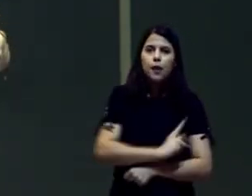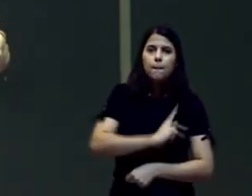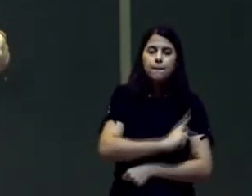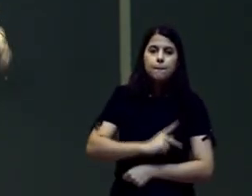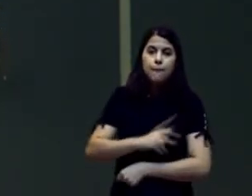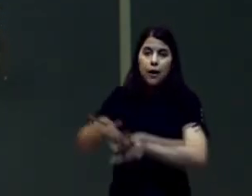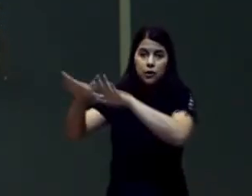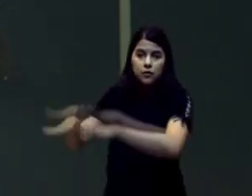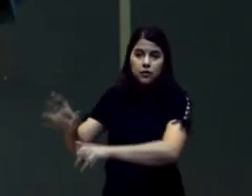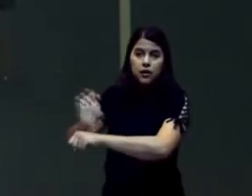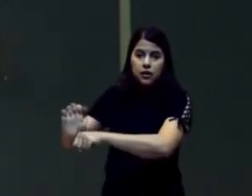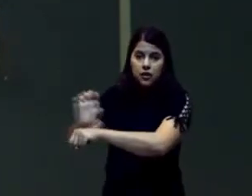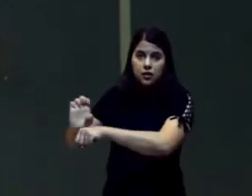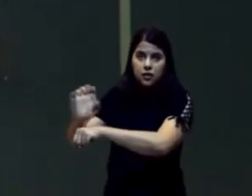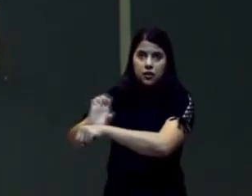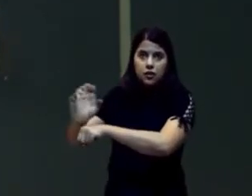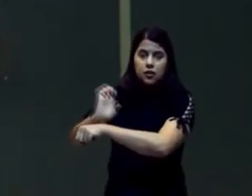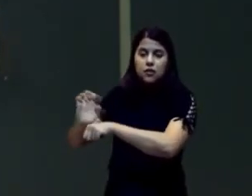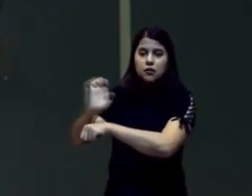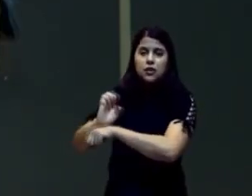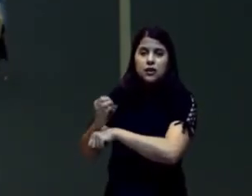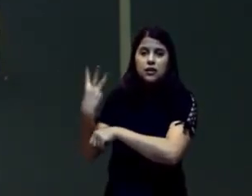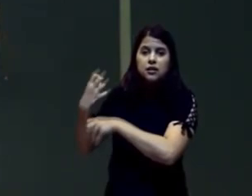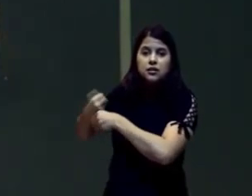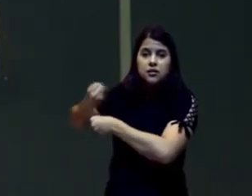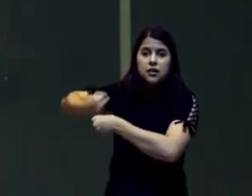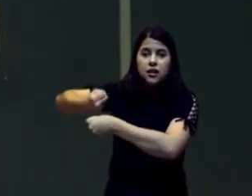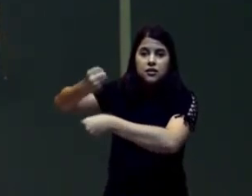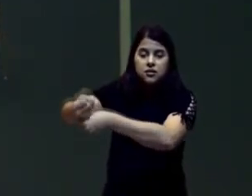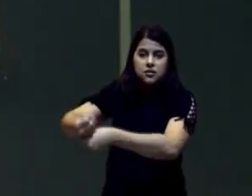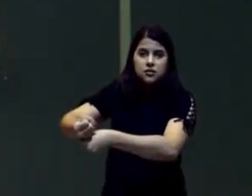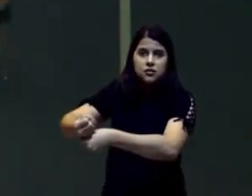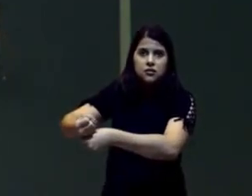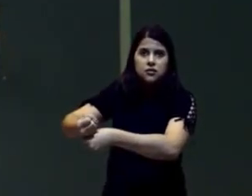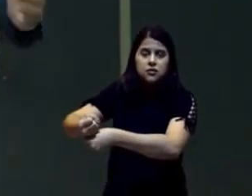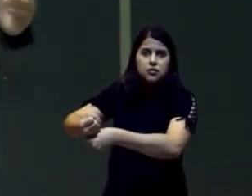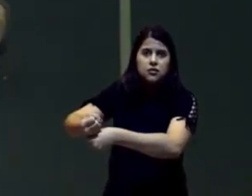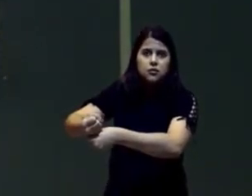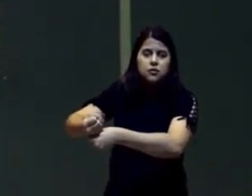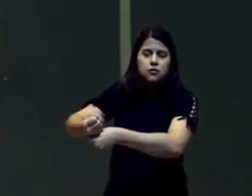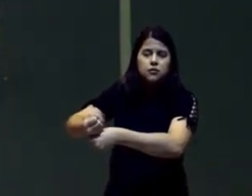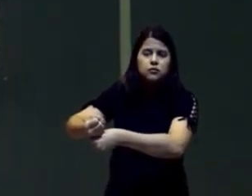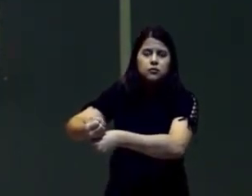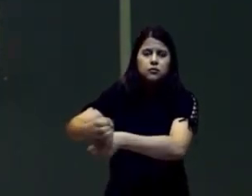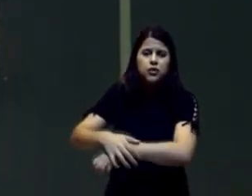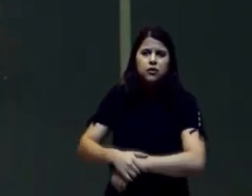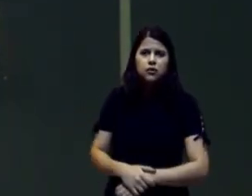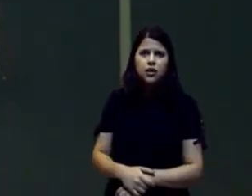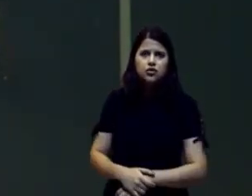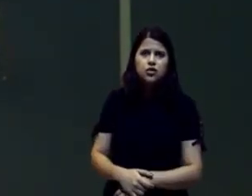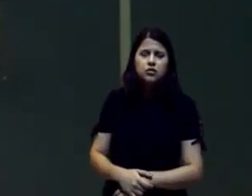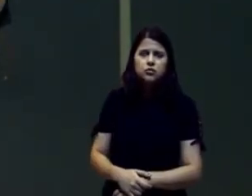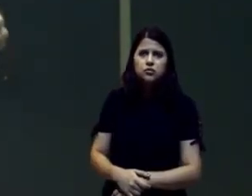dia, não cessei de admoestar com lágrimas a cada um de vocês.